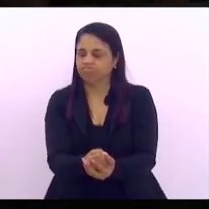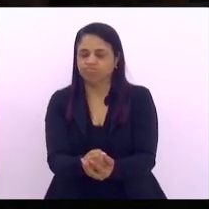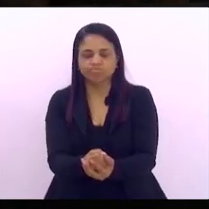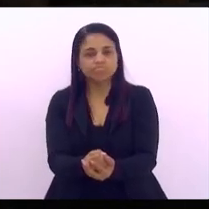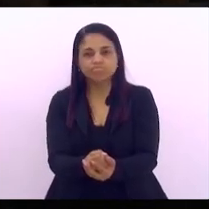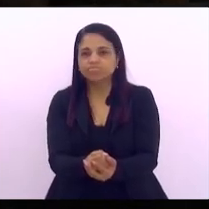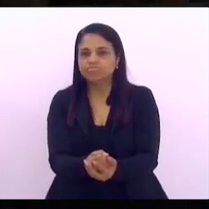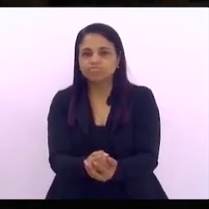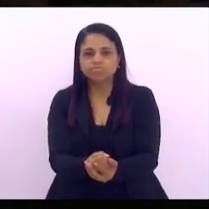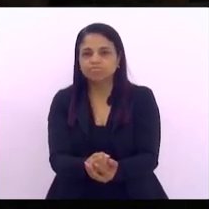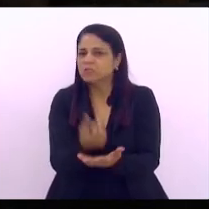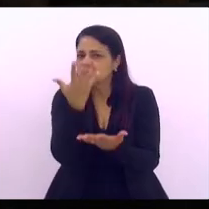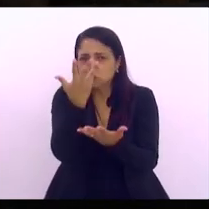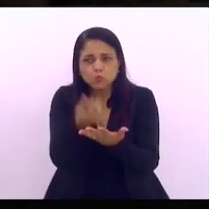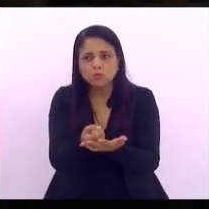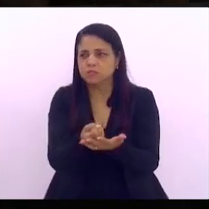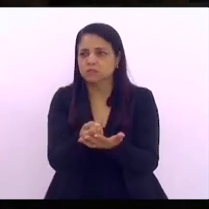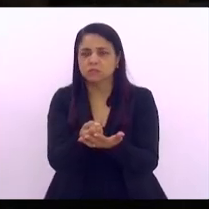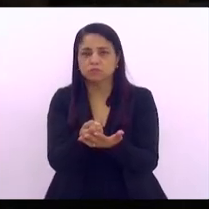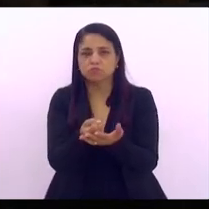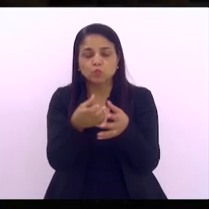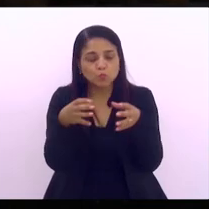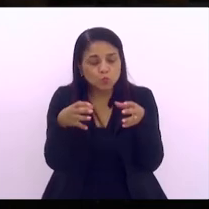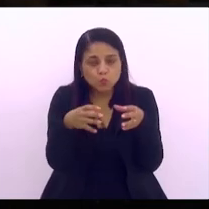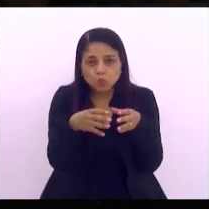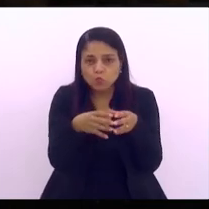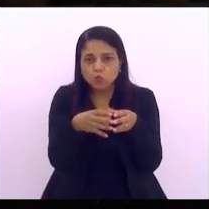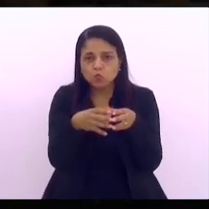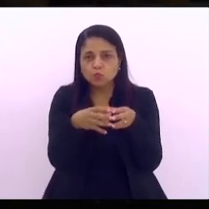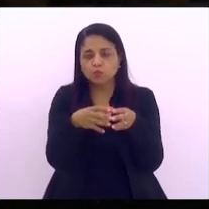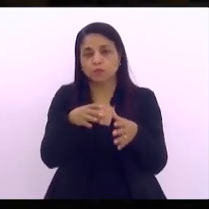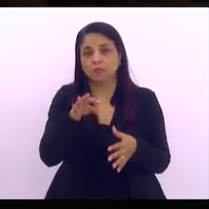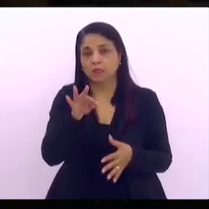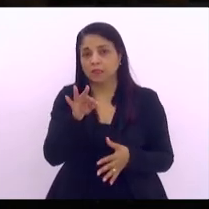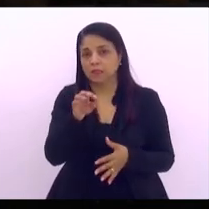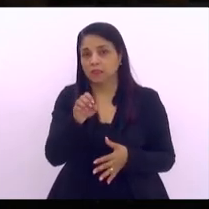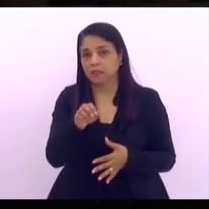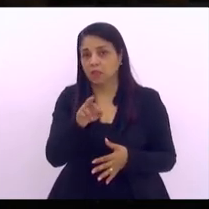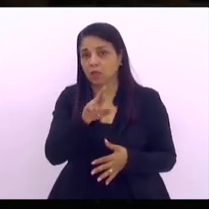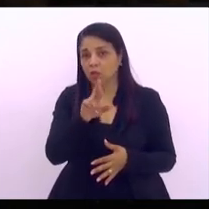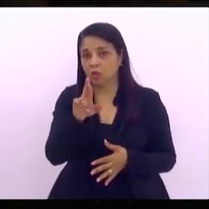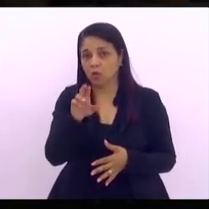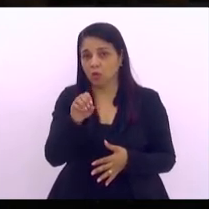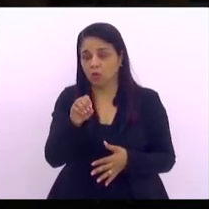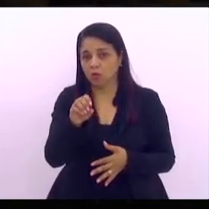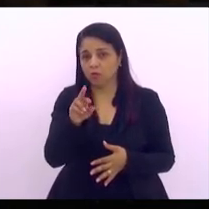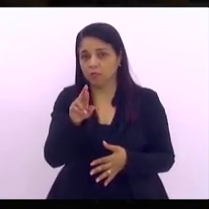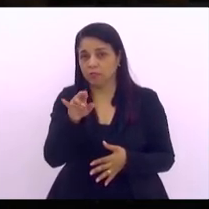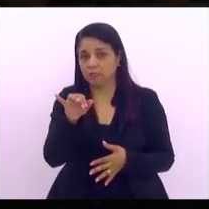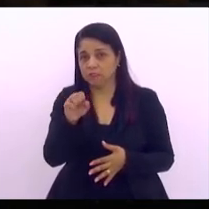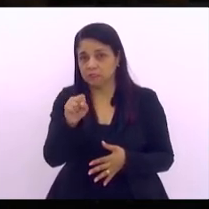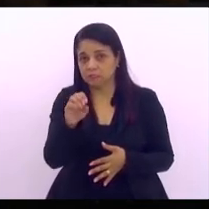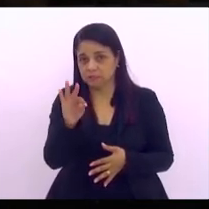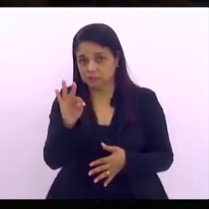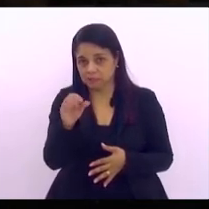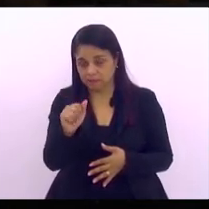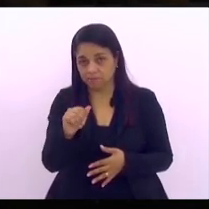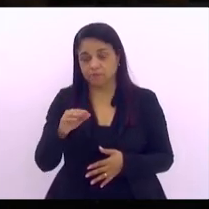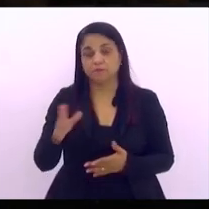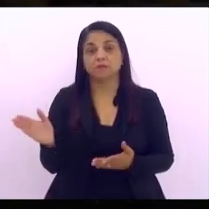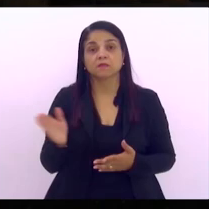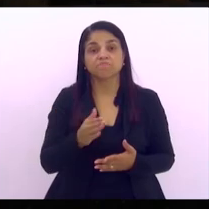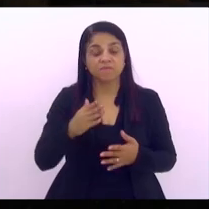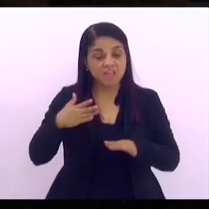inadmissível que um grupo terrorista, o Hamas, tenha feito a invasão